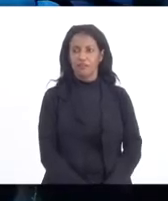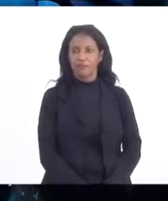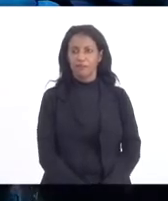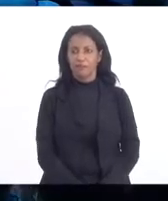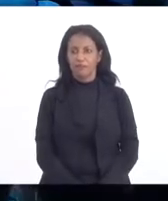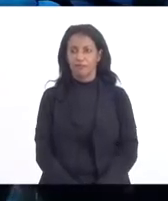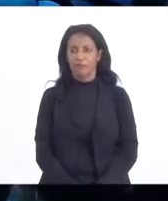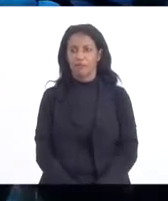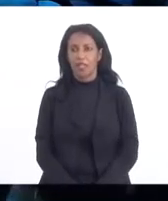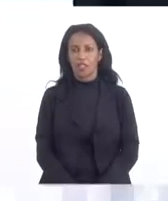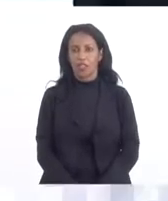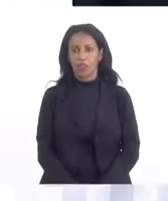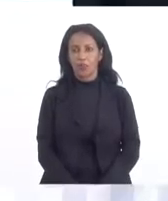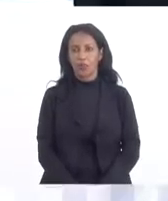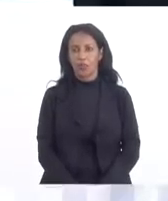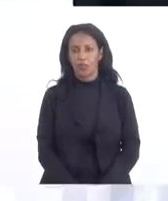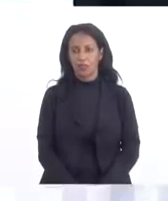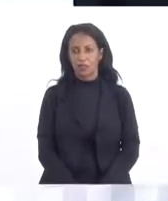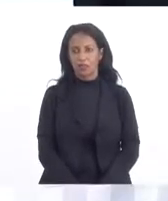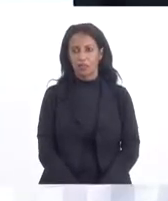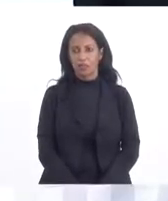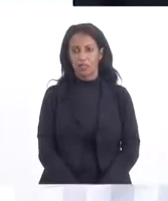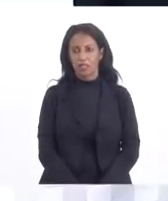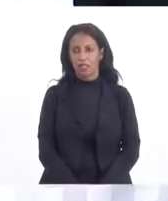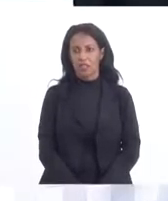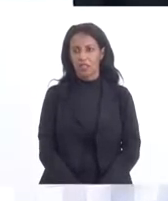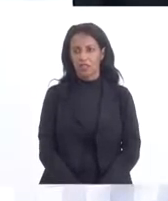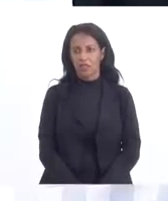Bem, eu